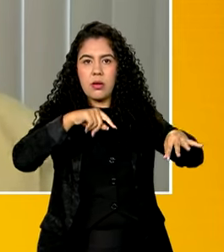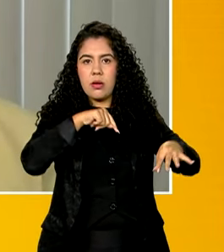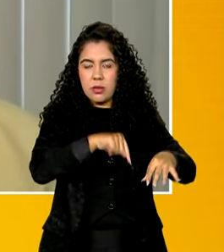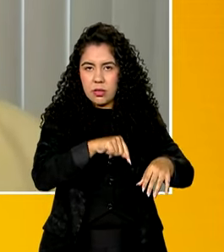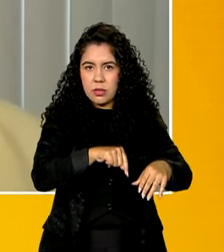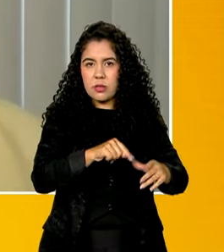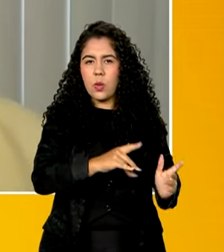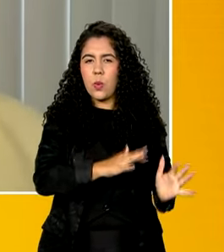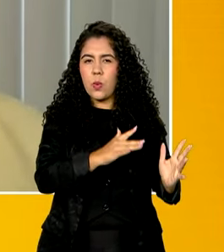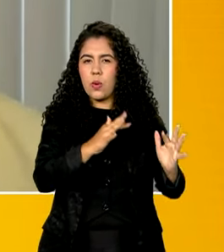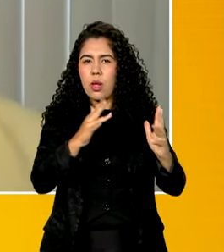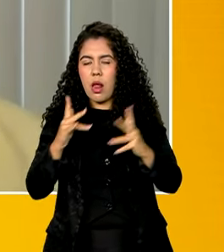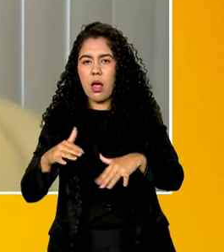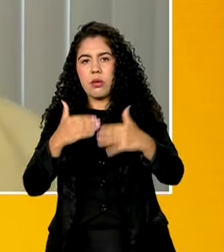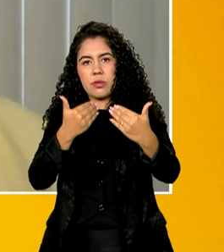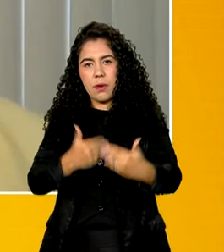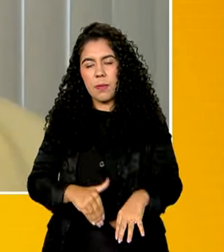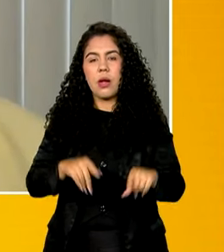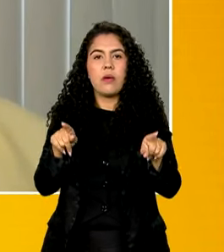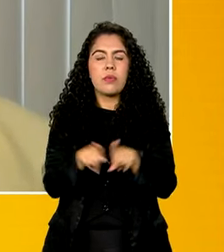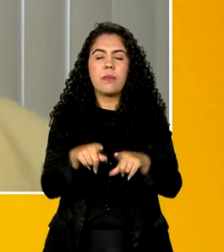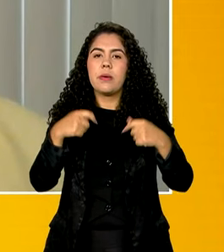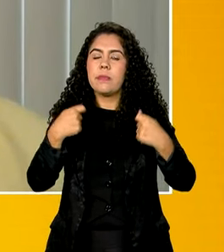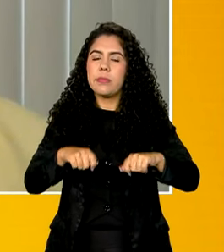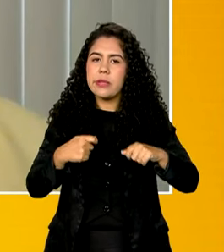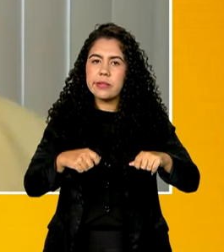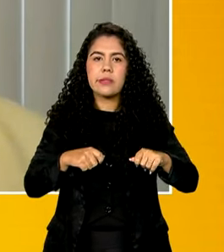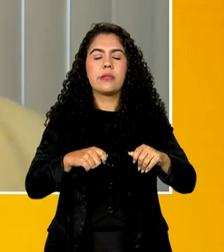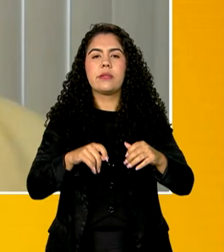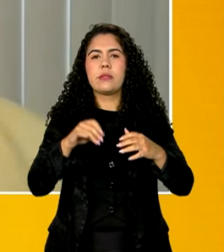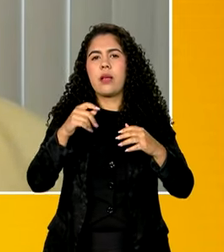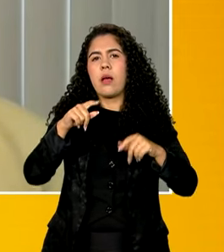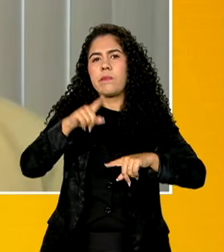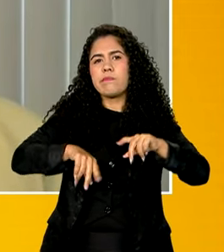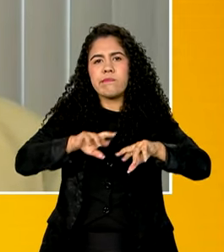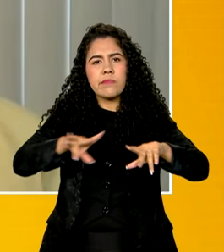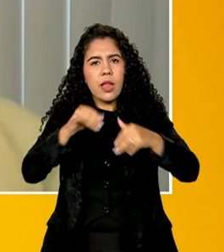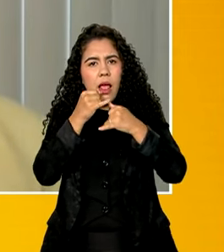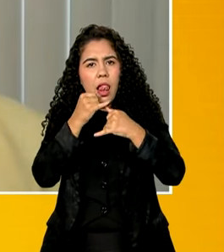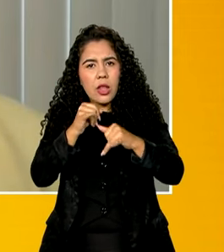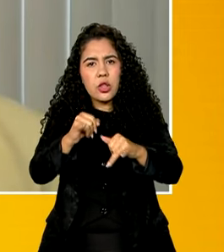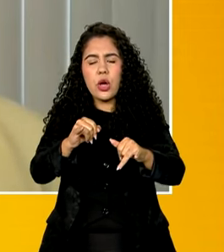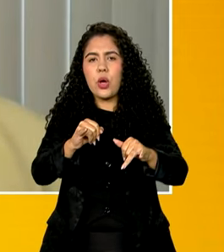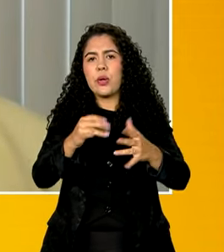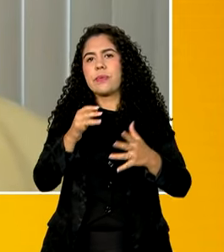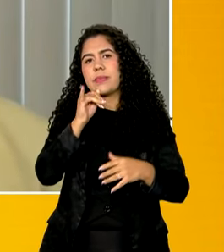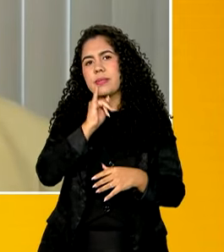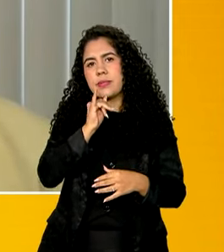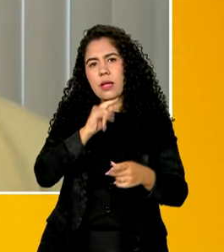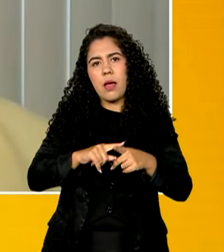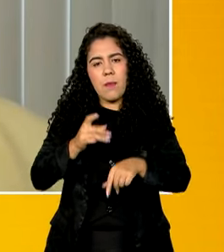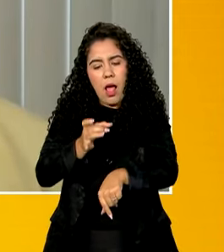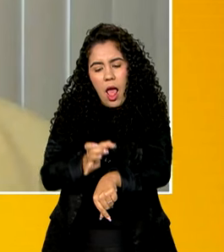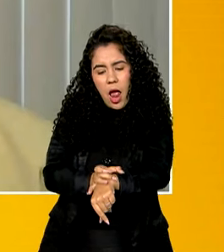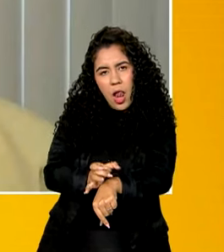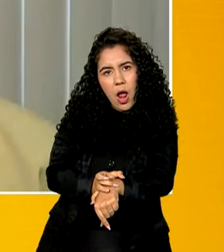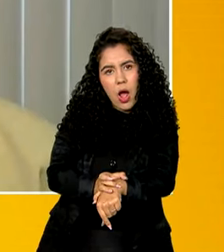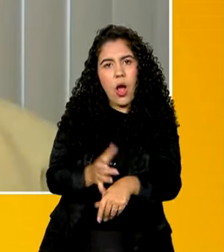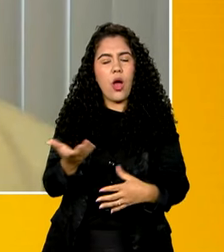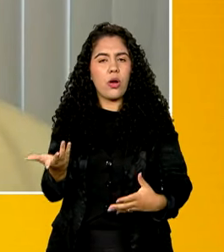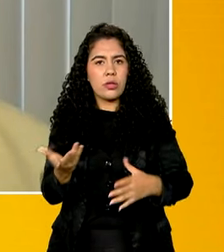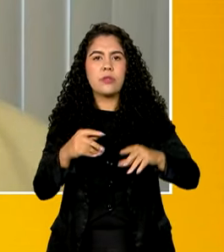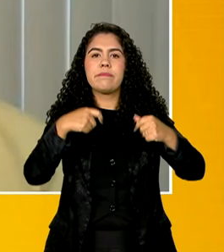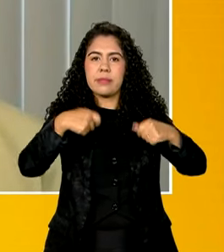a prova. Lá ele também vai ter que guardar todos os outros equipamentos eletrônicos que ele tenha, né? Por exemplo, se for relógio digital, essas coisas